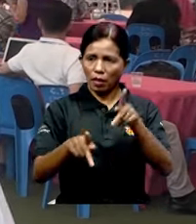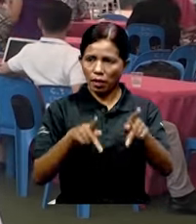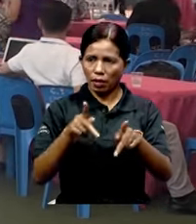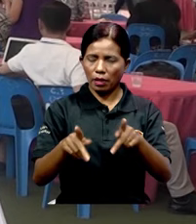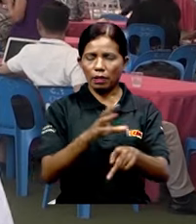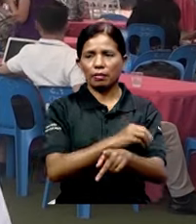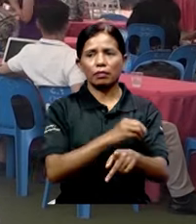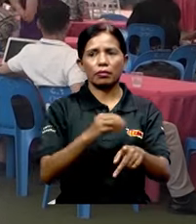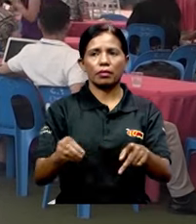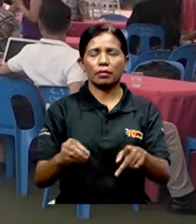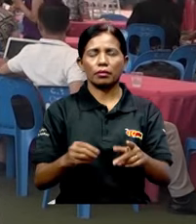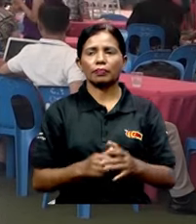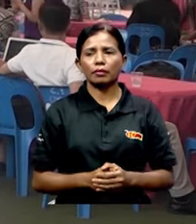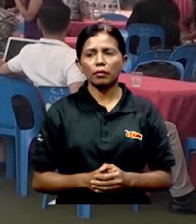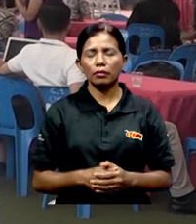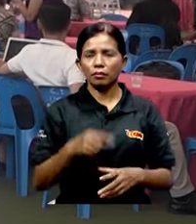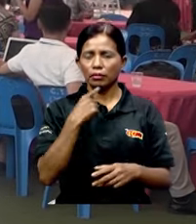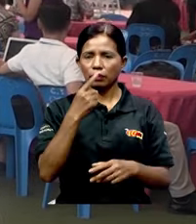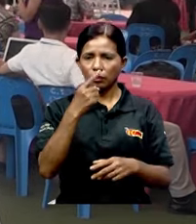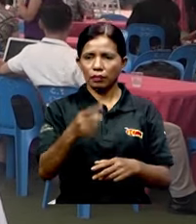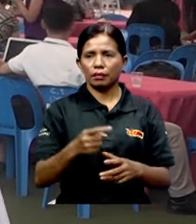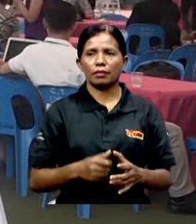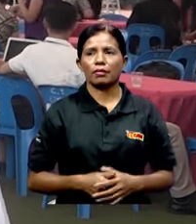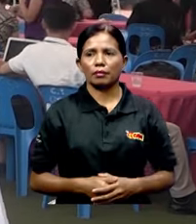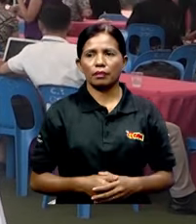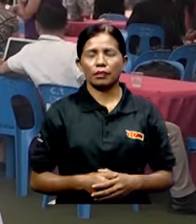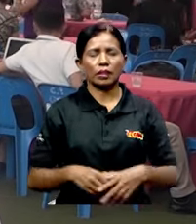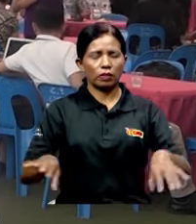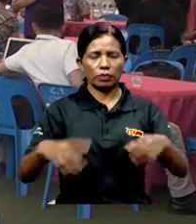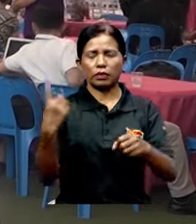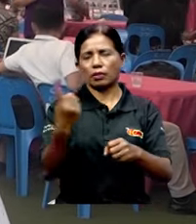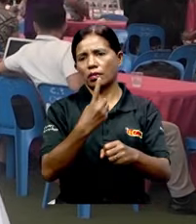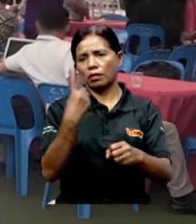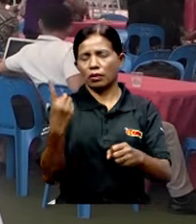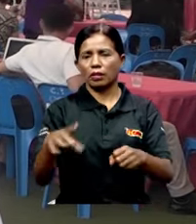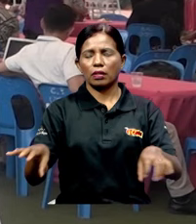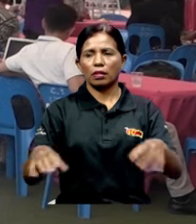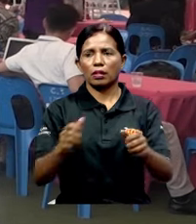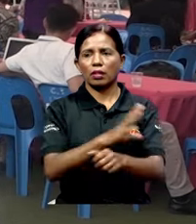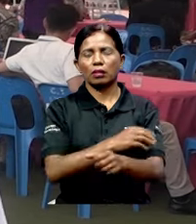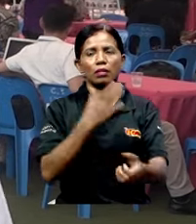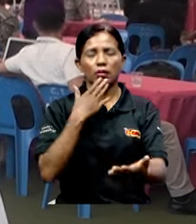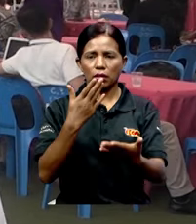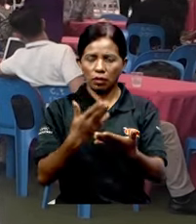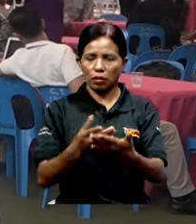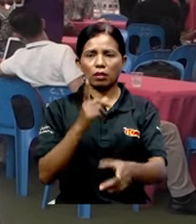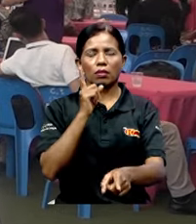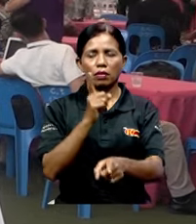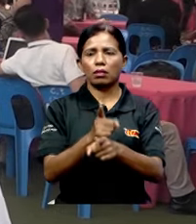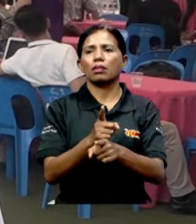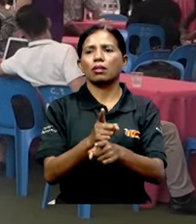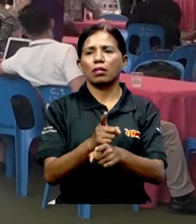António Costa sabe que ele funcionou sempre de forma absolutamente correta, dentro